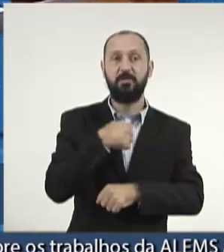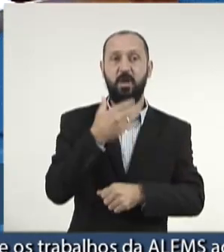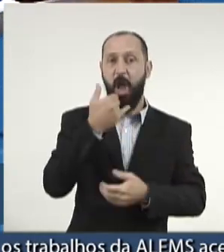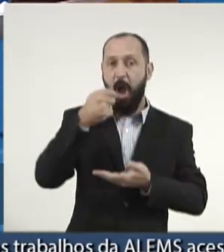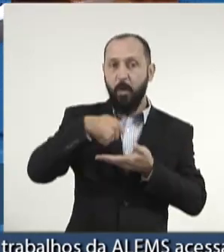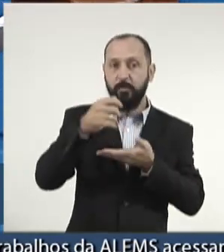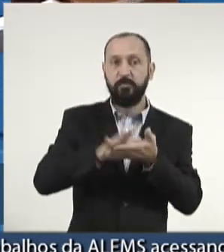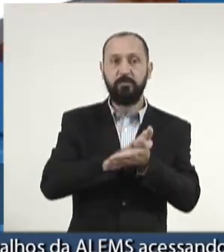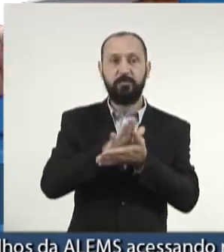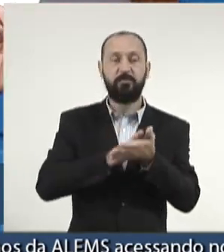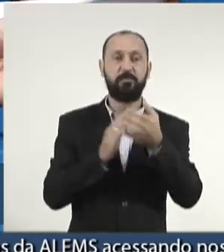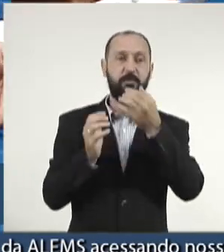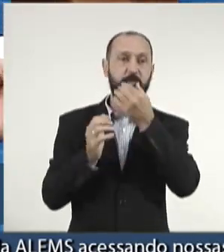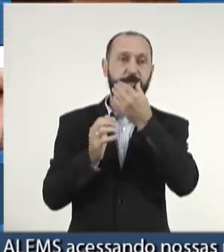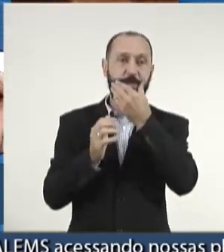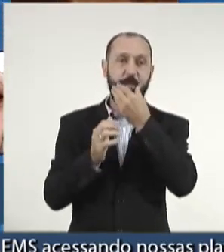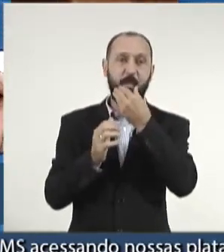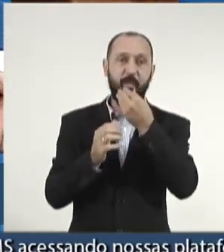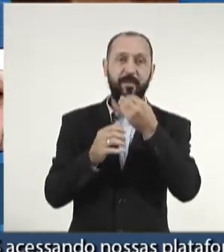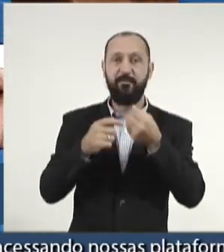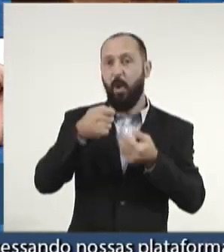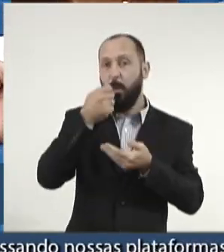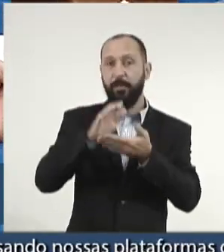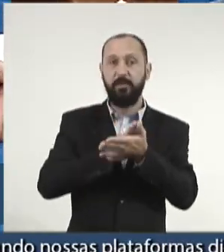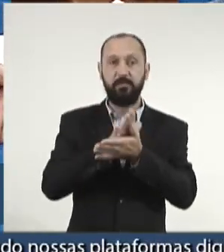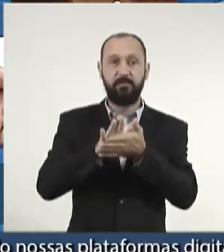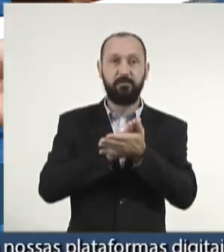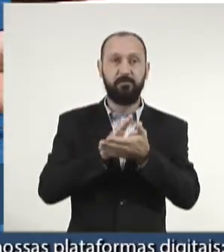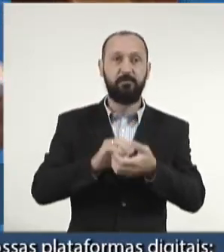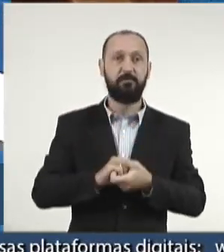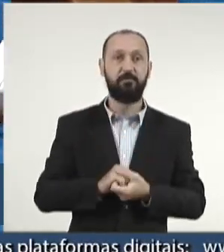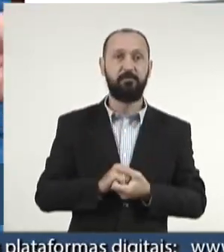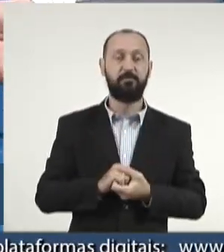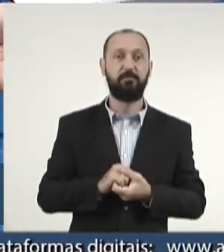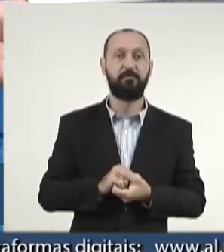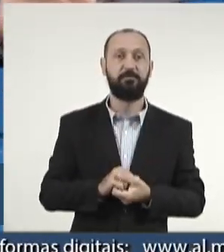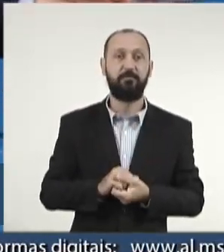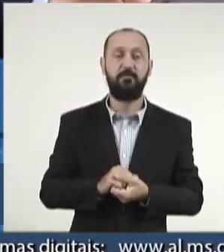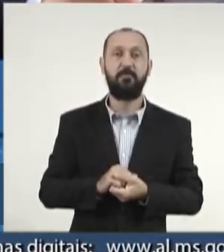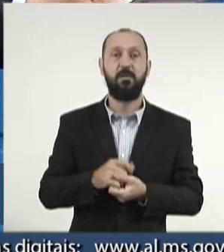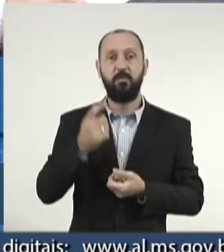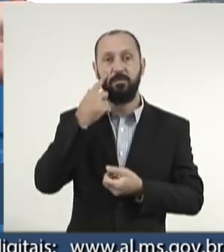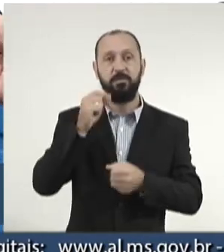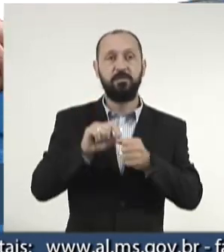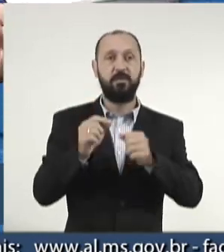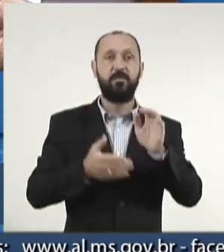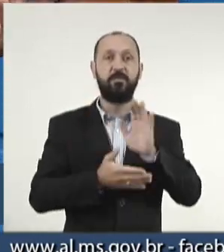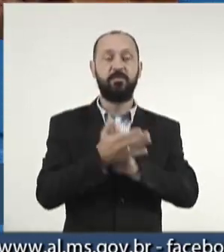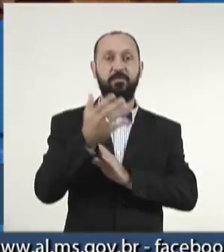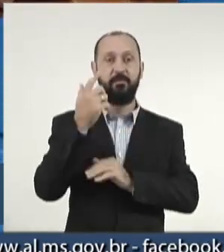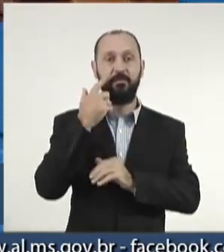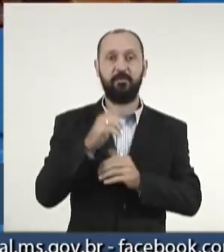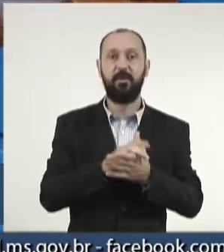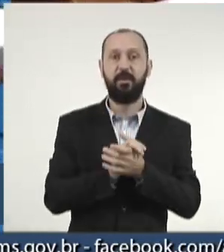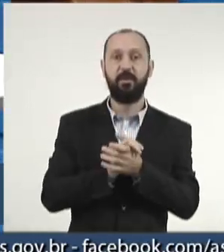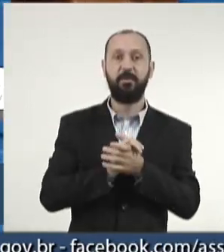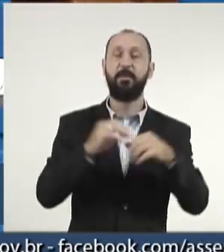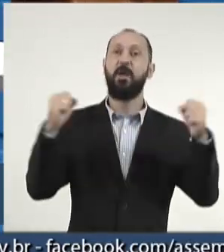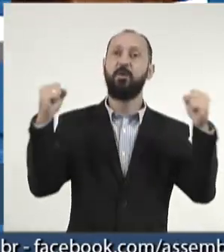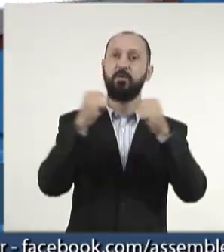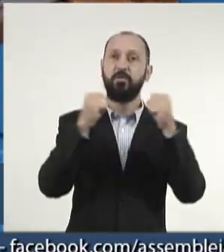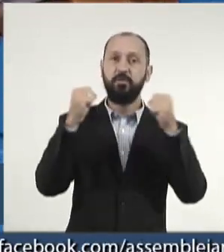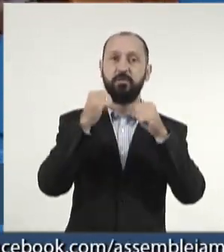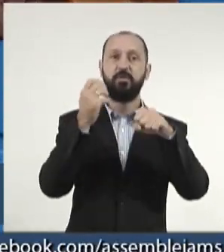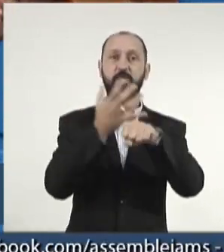almoçar, sem se alimentar. Quando a gente vai para uma academia de ginástica aí,